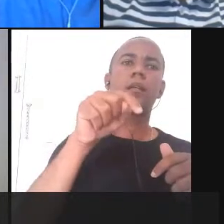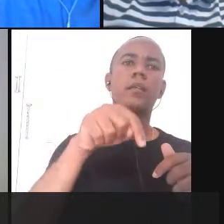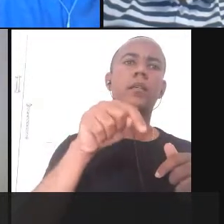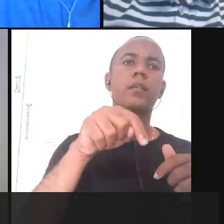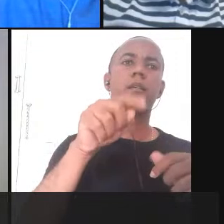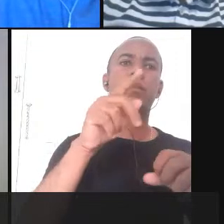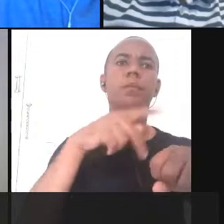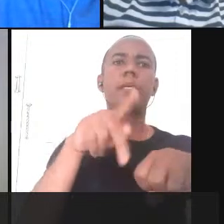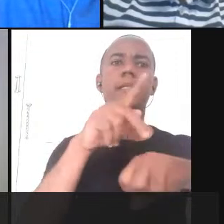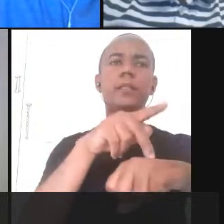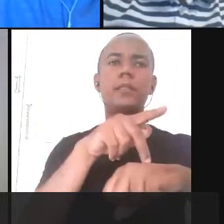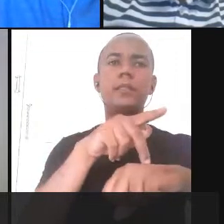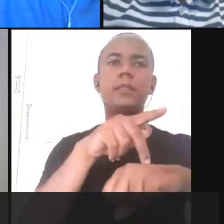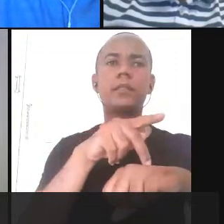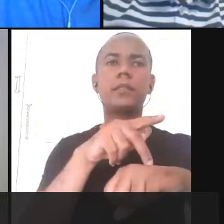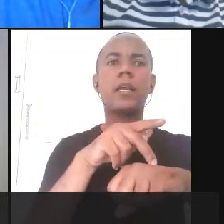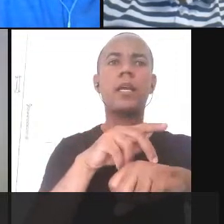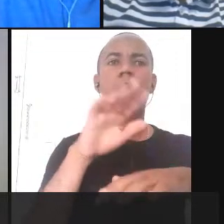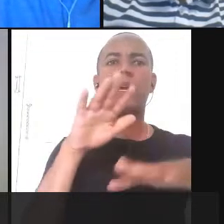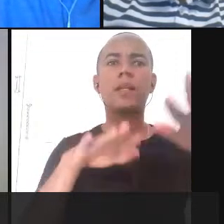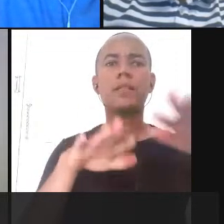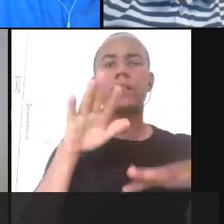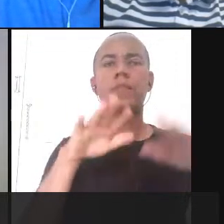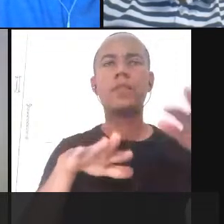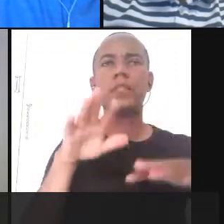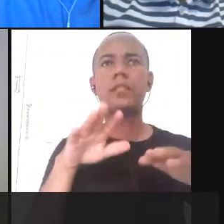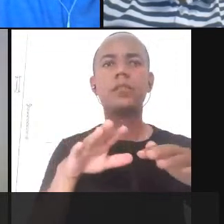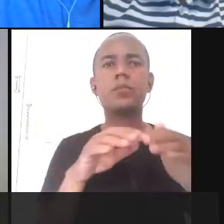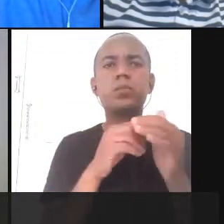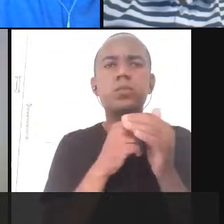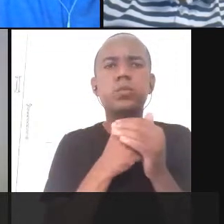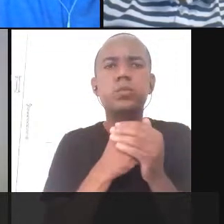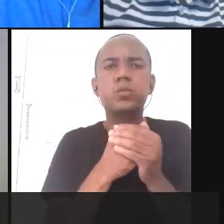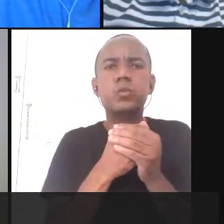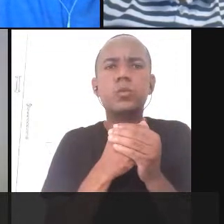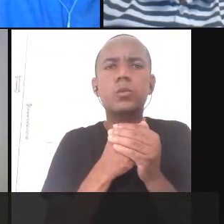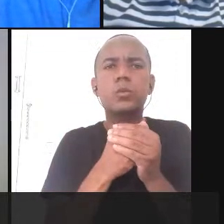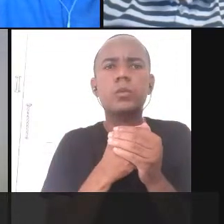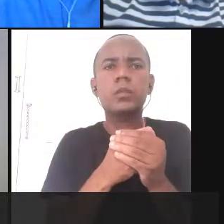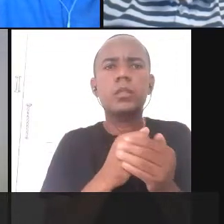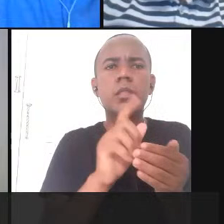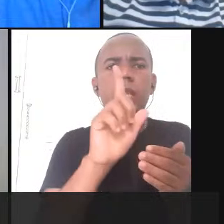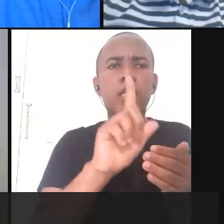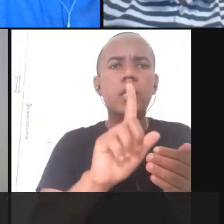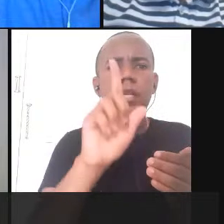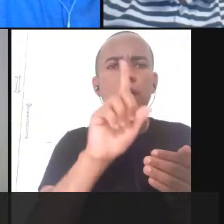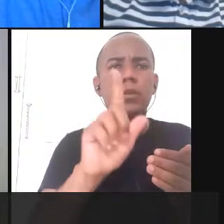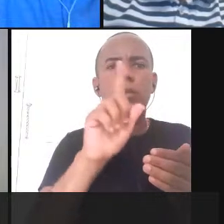oculta. Mas, na priorização da literatura moçambicana,